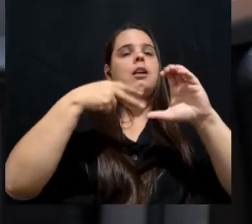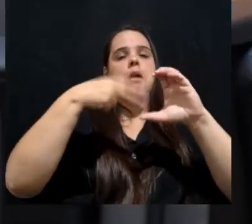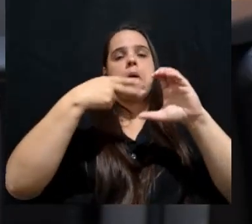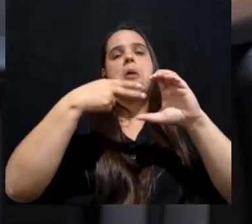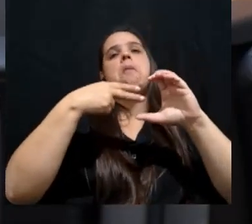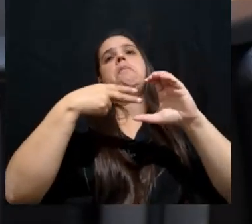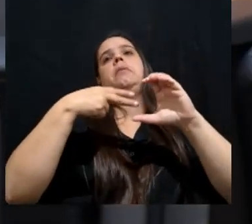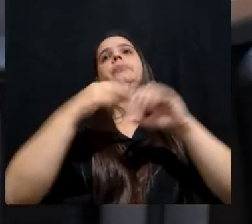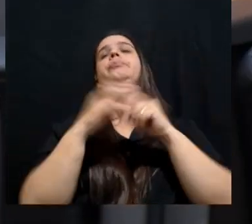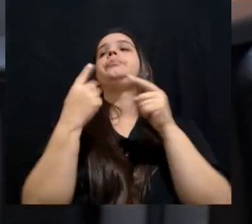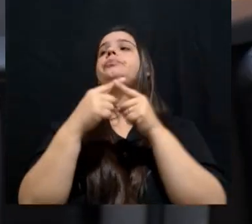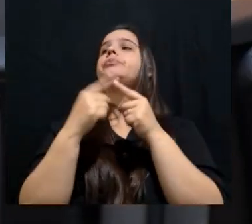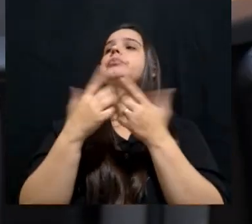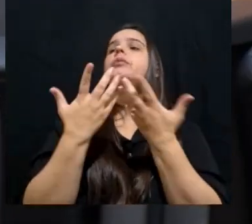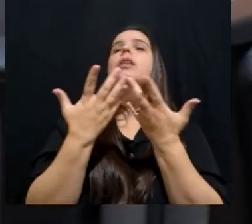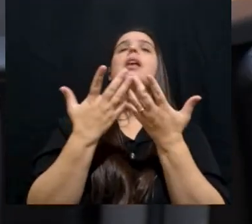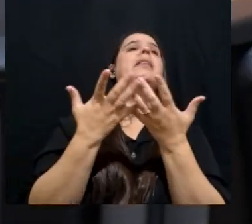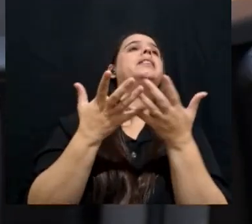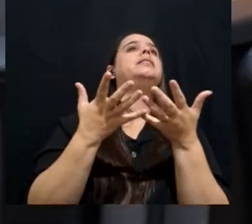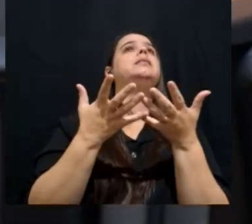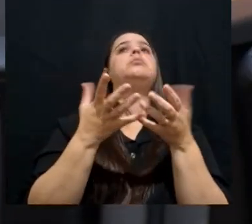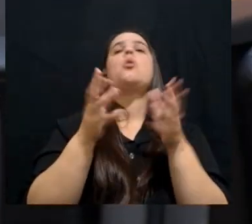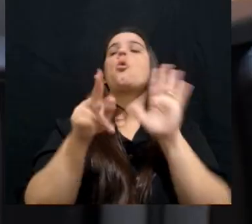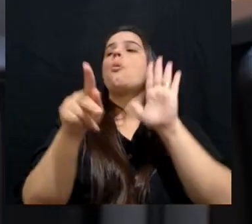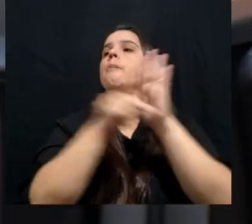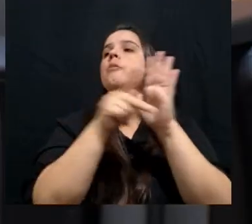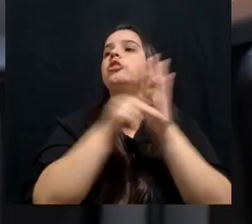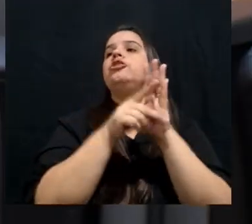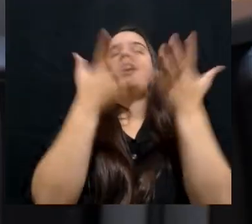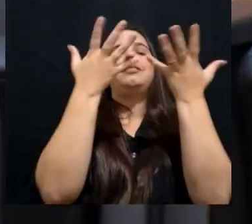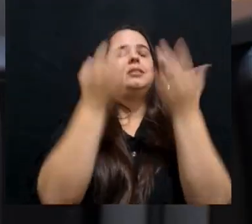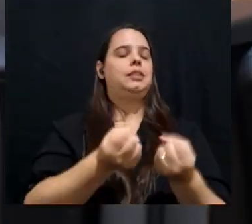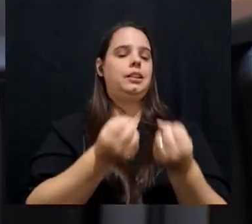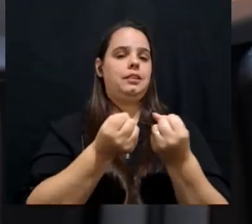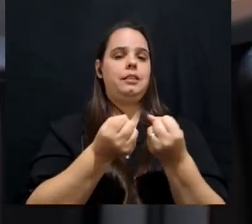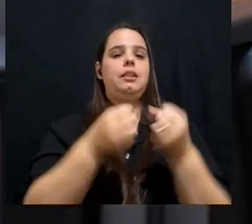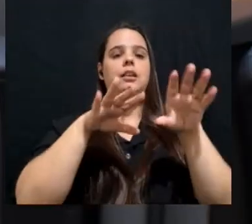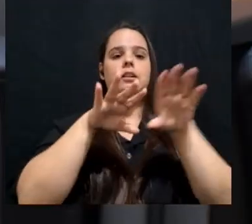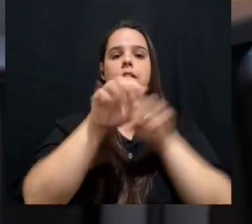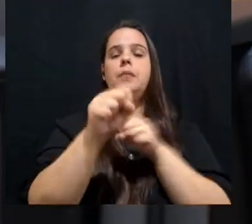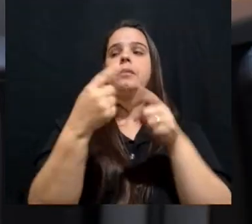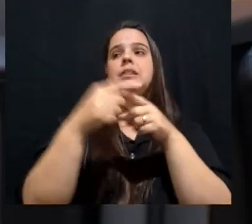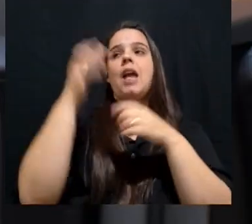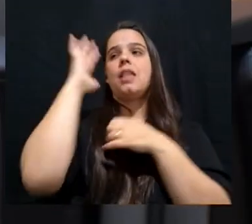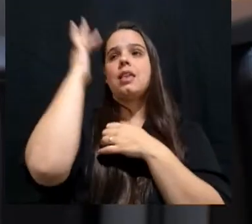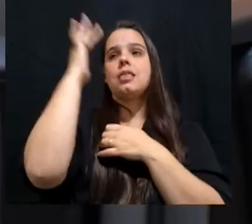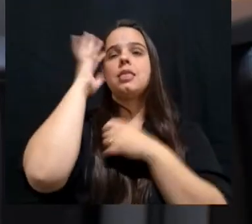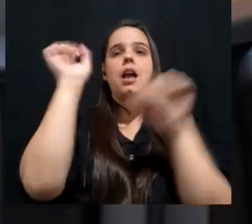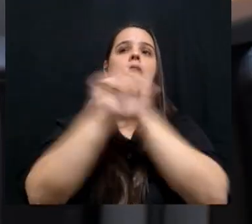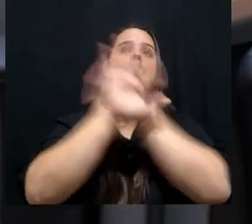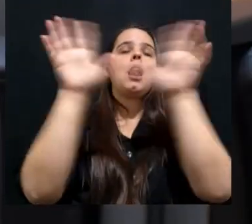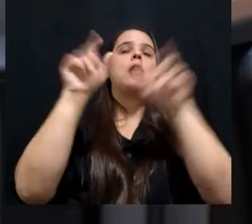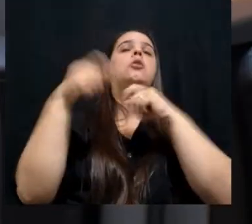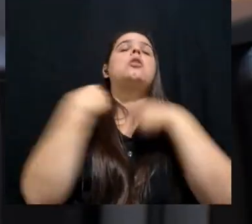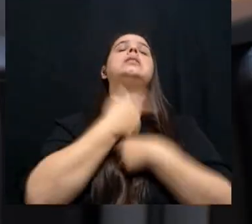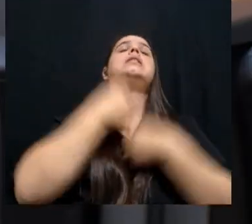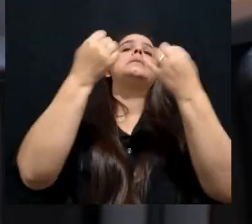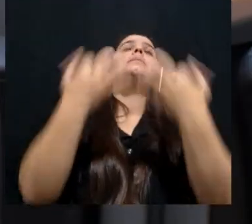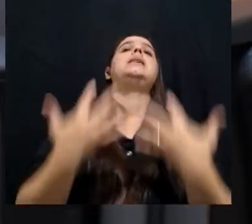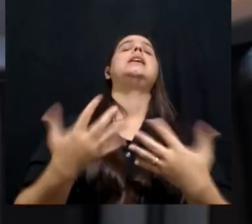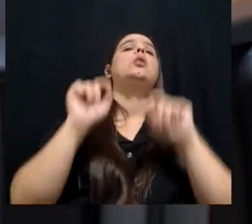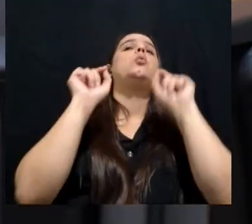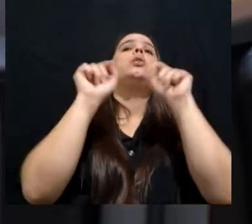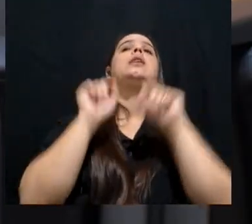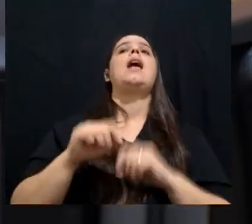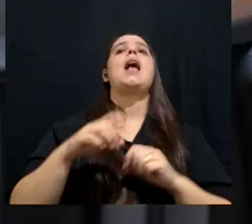nesse projeto. Para você entender o tamanho da dimensão disso tudo, nós estamos falando, né, que em Campinas